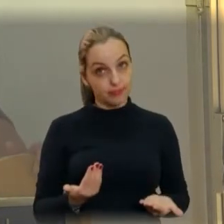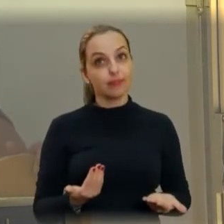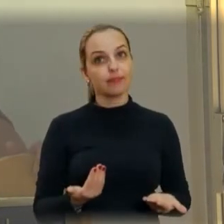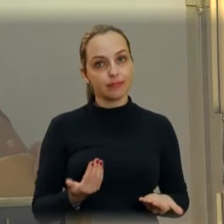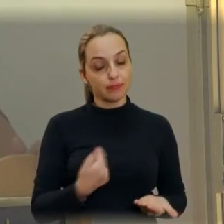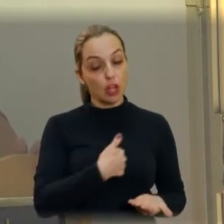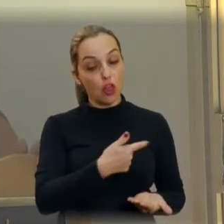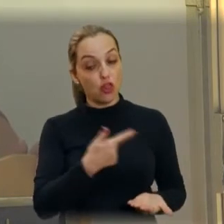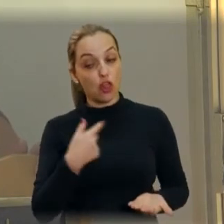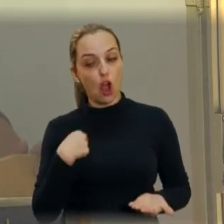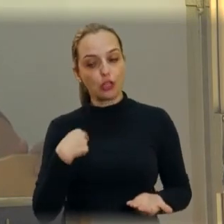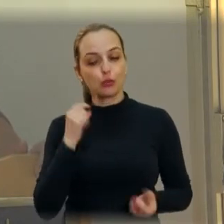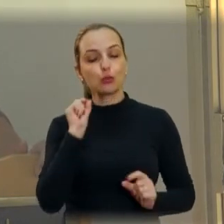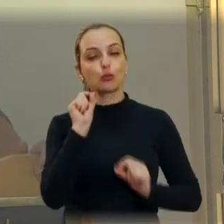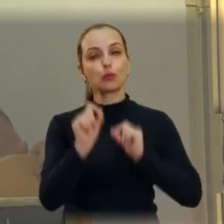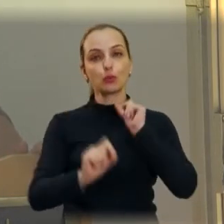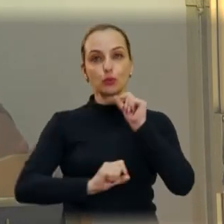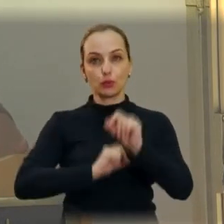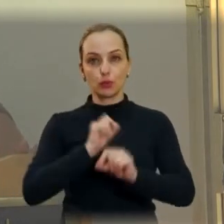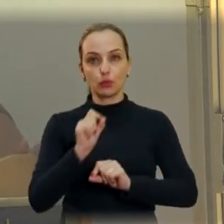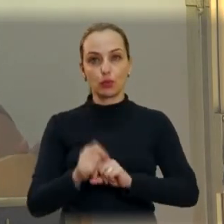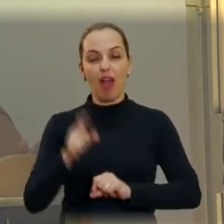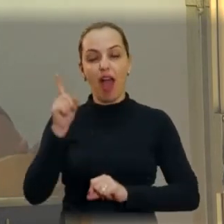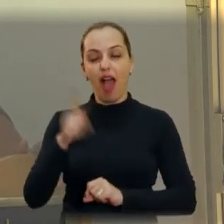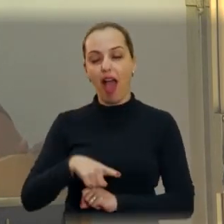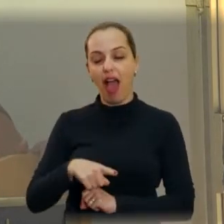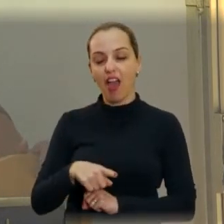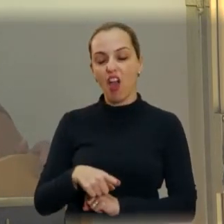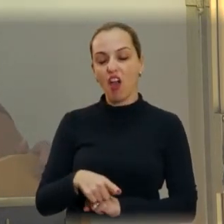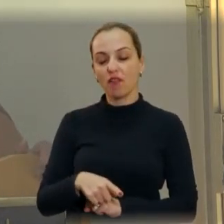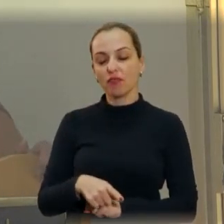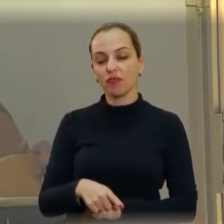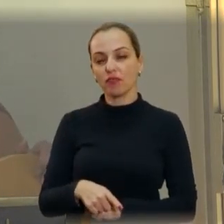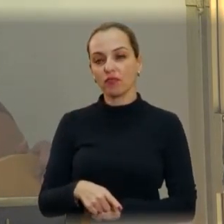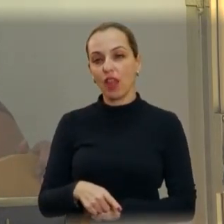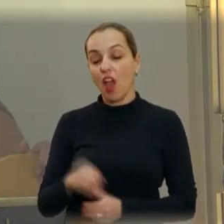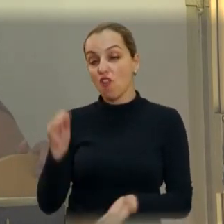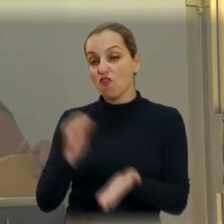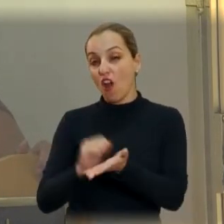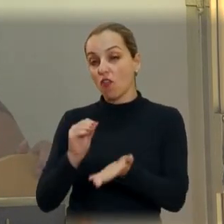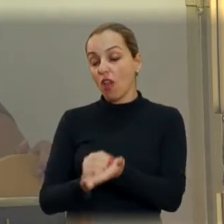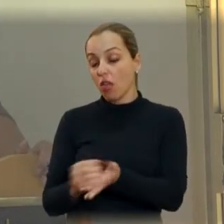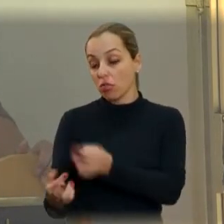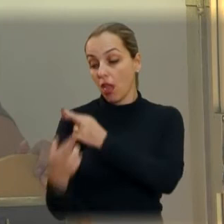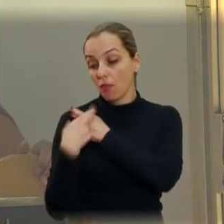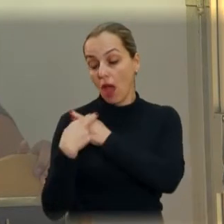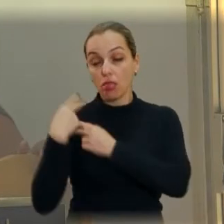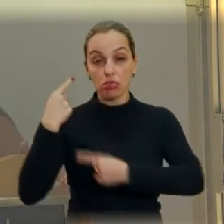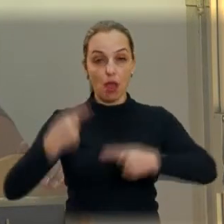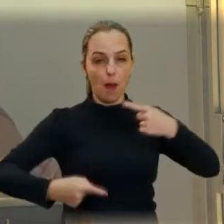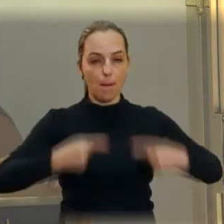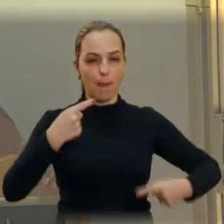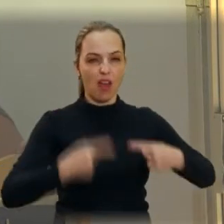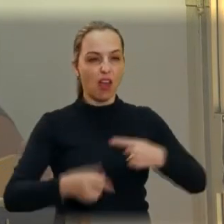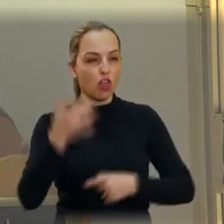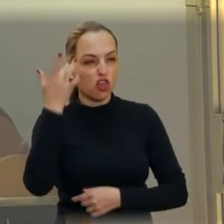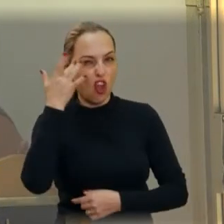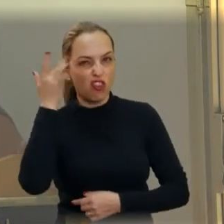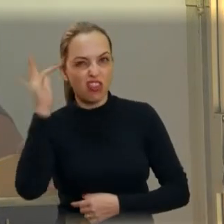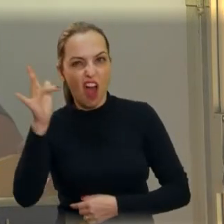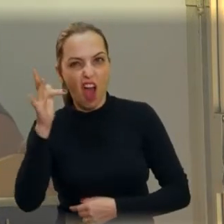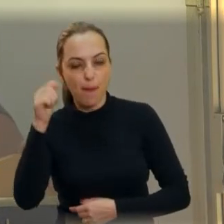gente lida com irresponsáveis políticos. Gente que não sabe o que está fazendo aqui